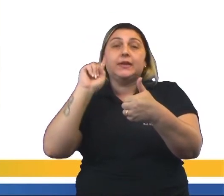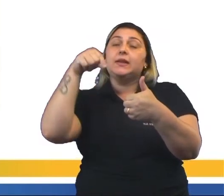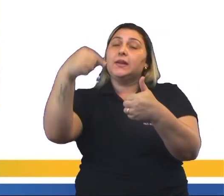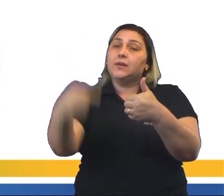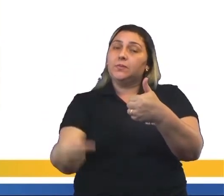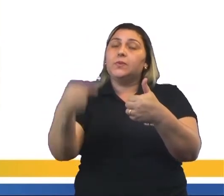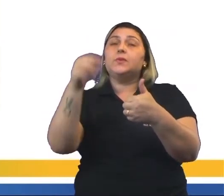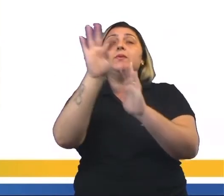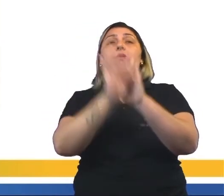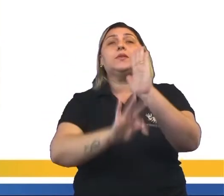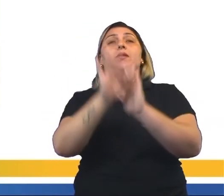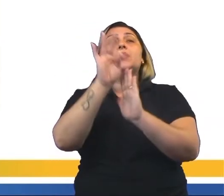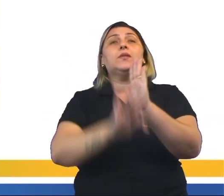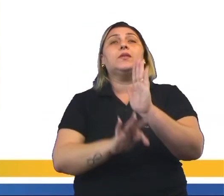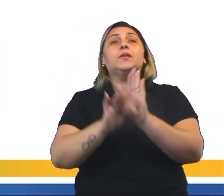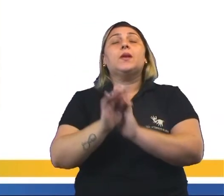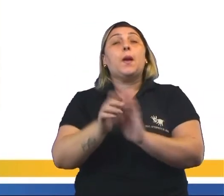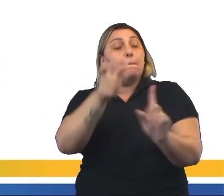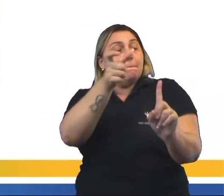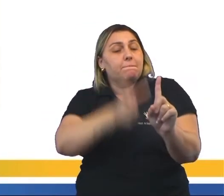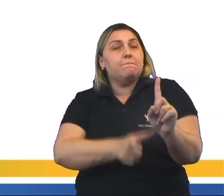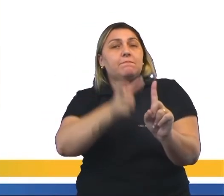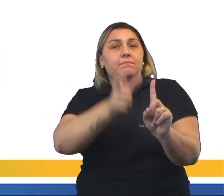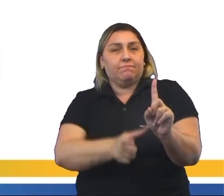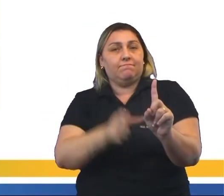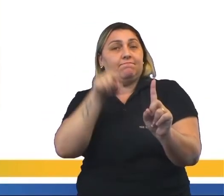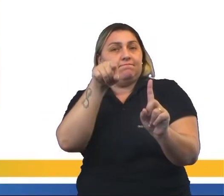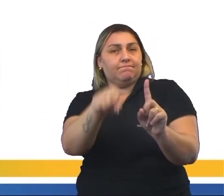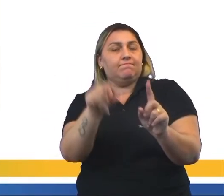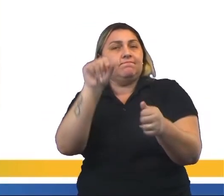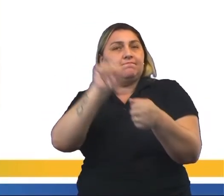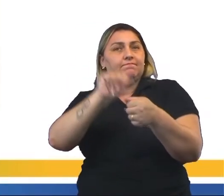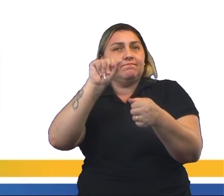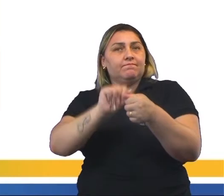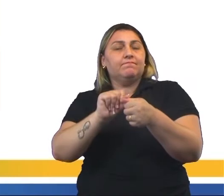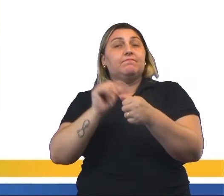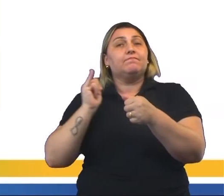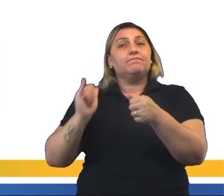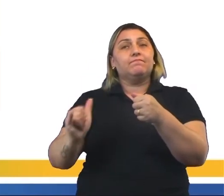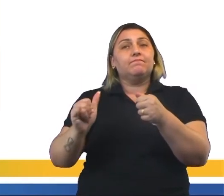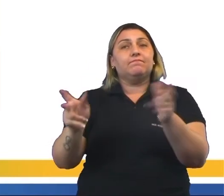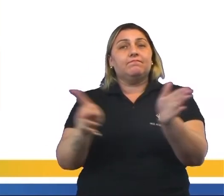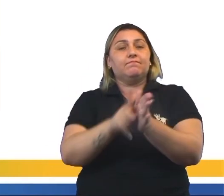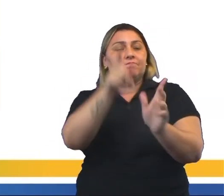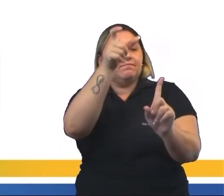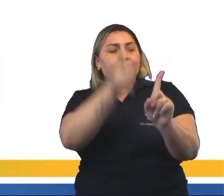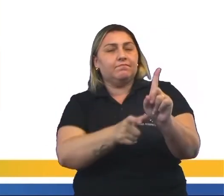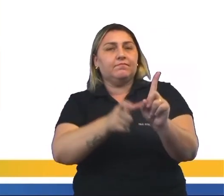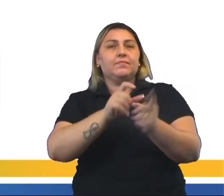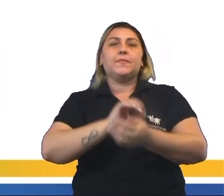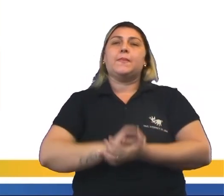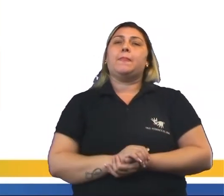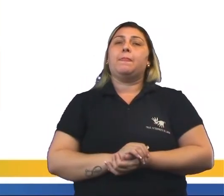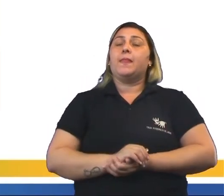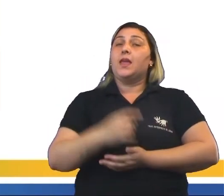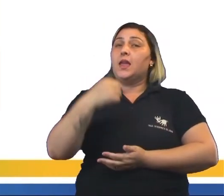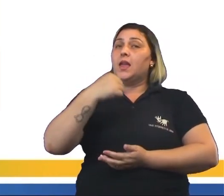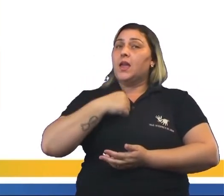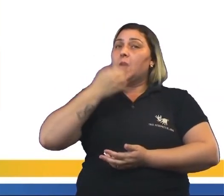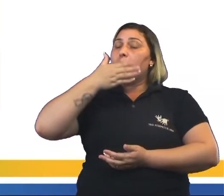temos nesse texto um narrador-personagem. E é isso que vocês vão fazer, narrador-personagem. Quando eu